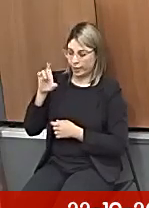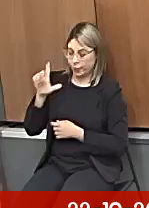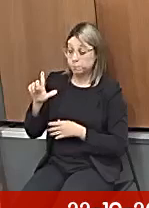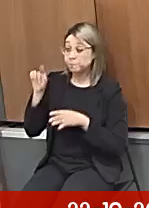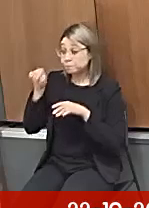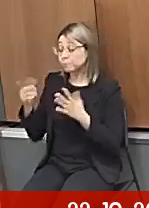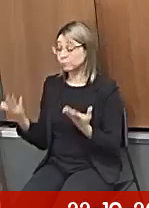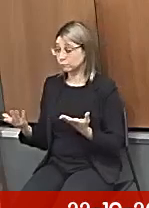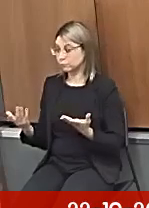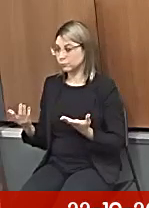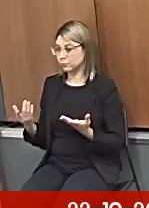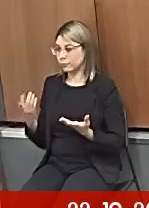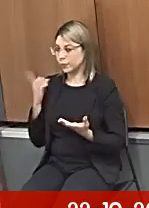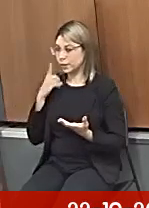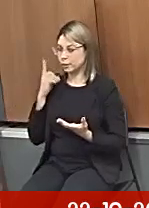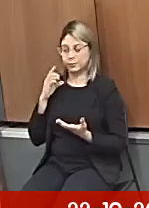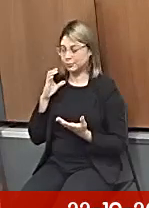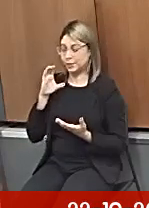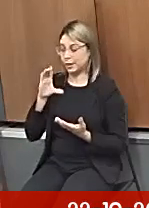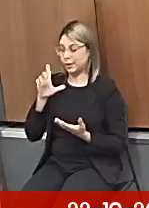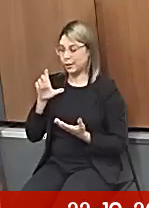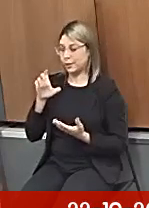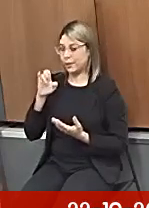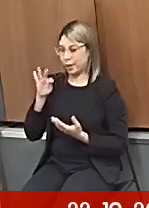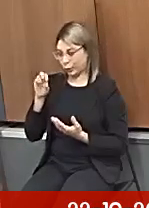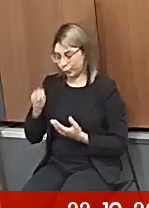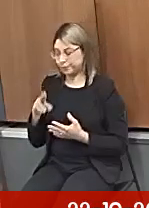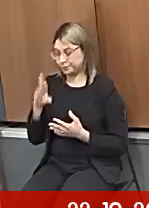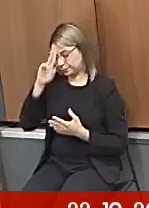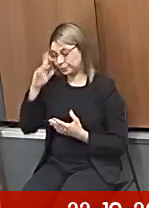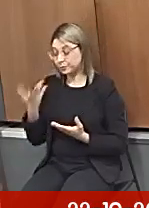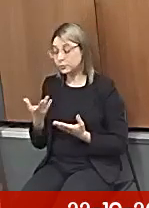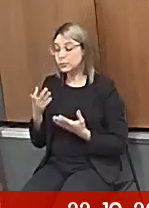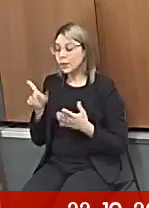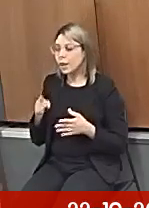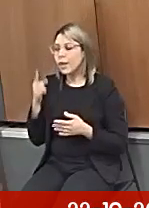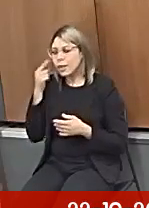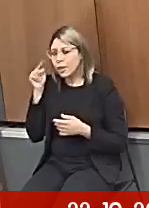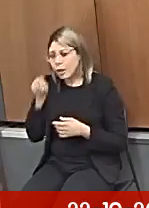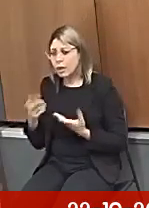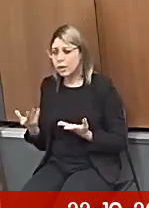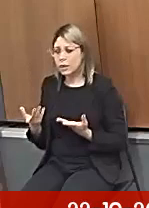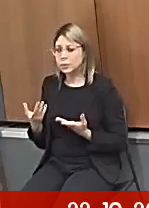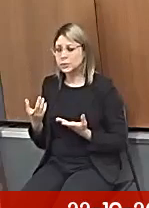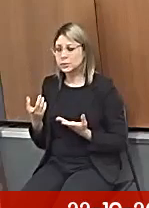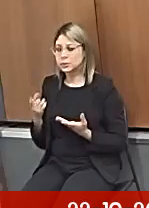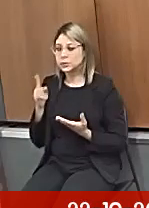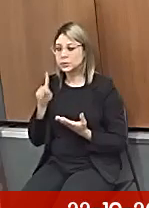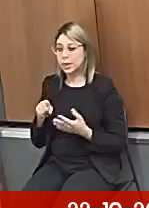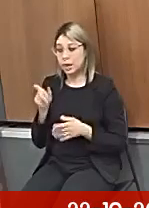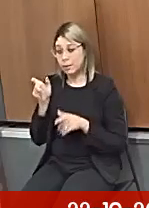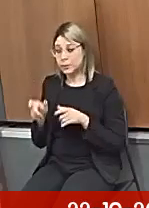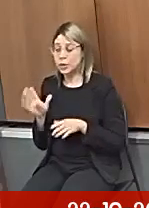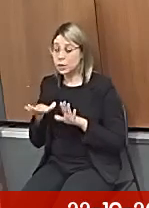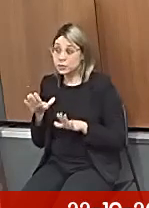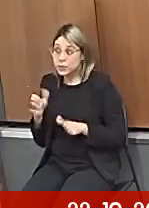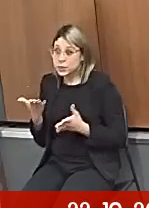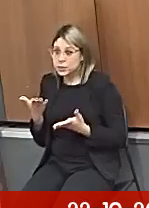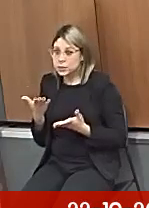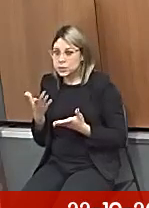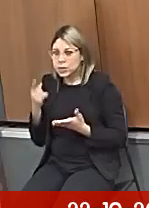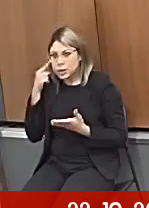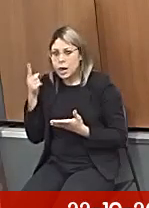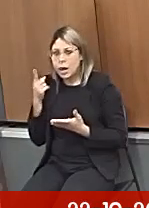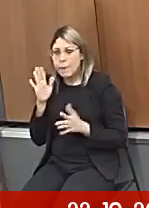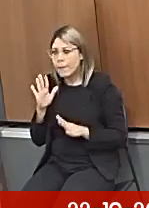essa, deputado Leito, é essa, da gente trazer essas ideias que, às vezes, uma pessoa tem uma sacada que, às vezes, não foi